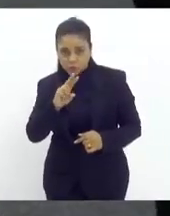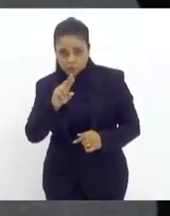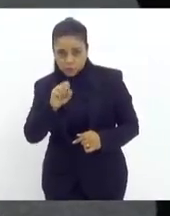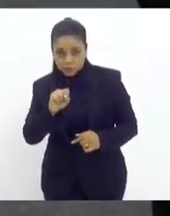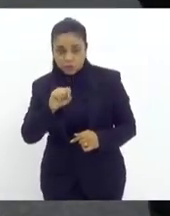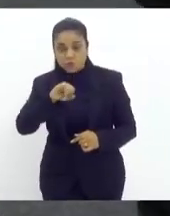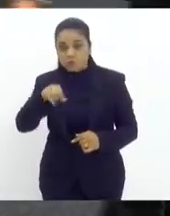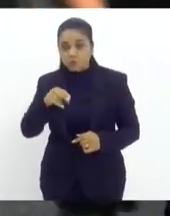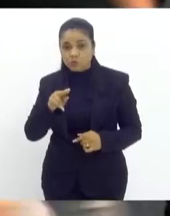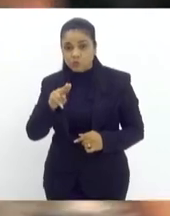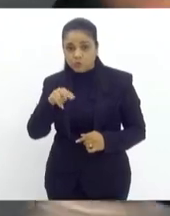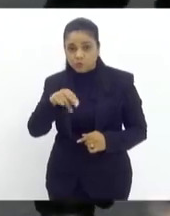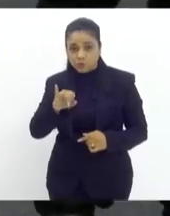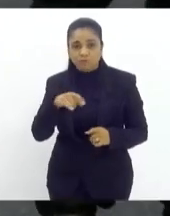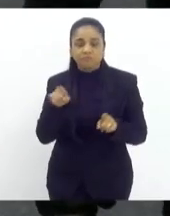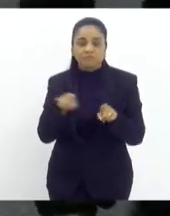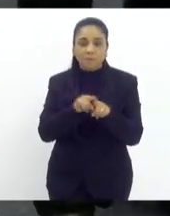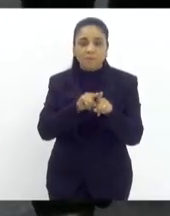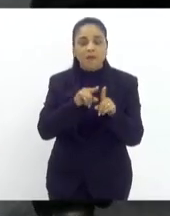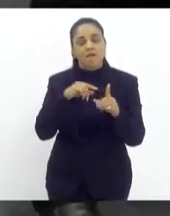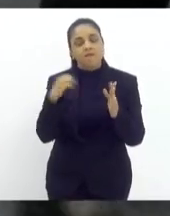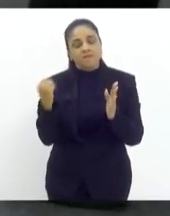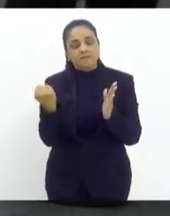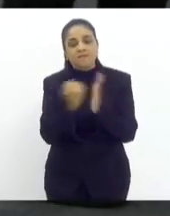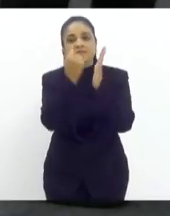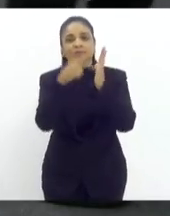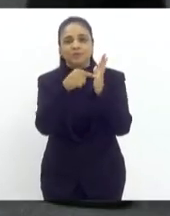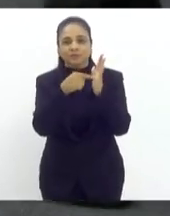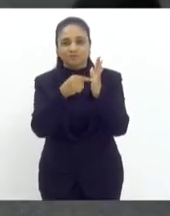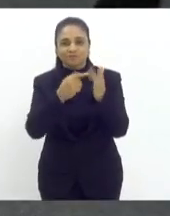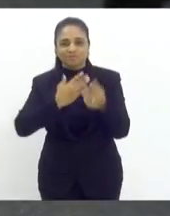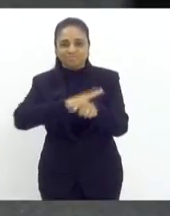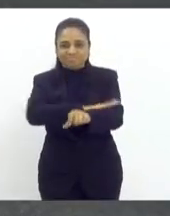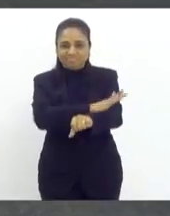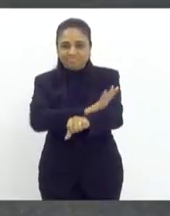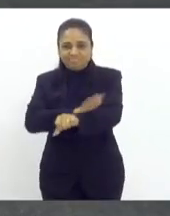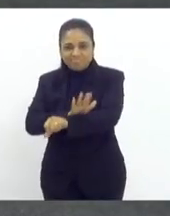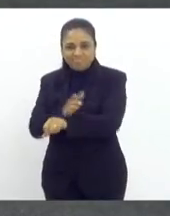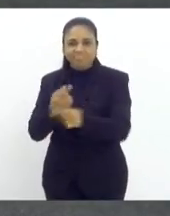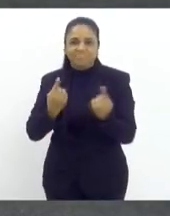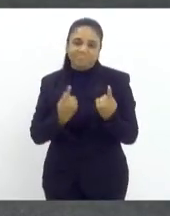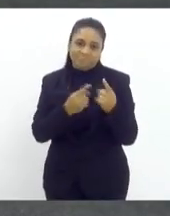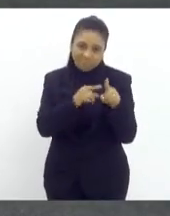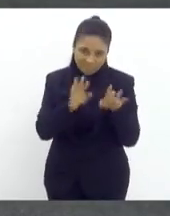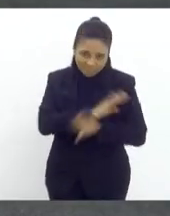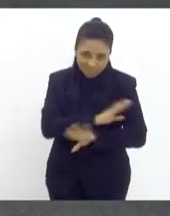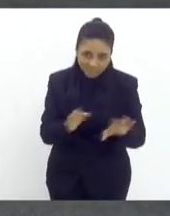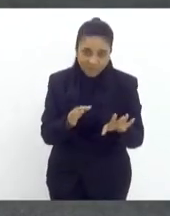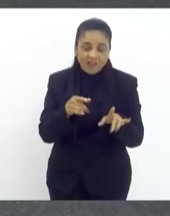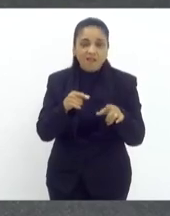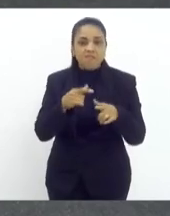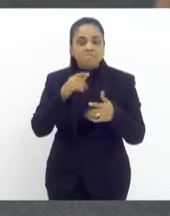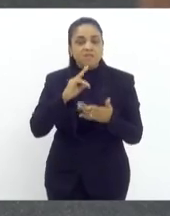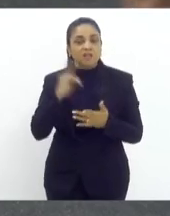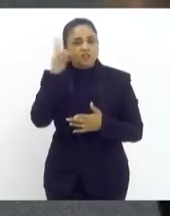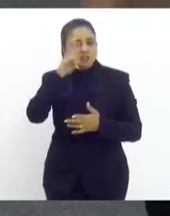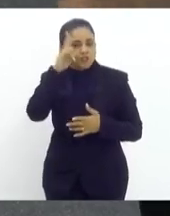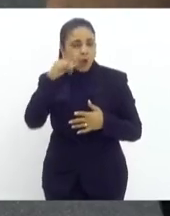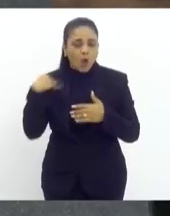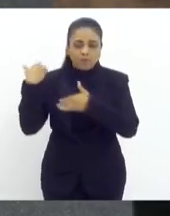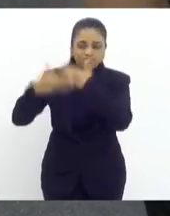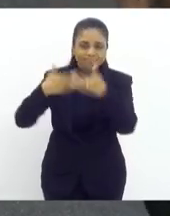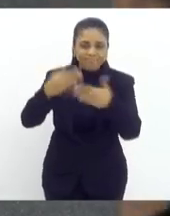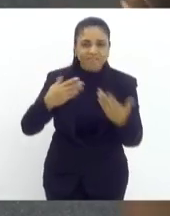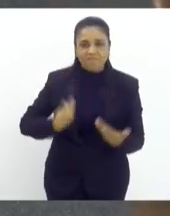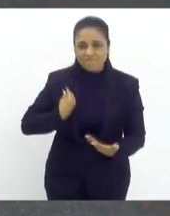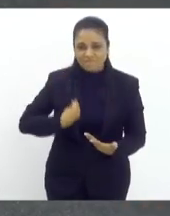um ícone do combate ao racismo não só no esporte mas em toda a sociedade a história de vida dele fala por si só a firmeza que ele tem tido fala por